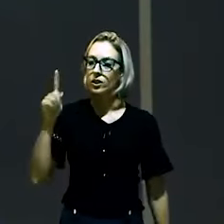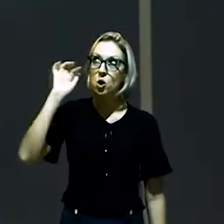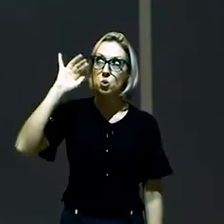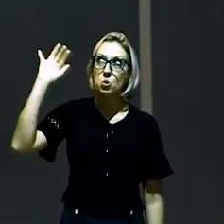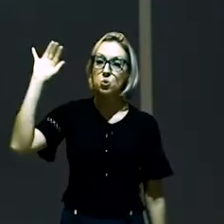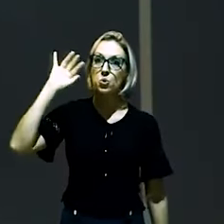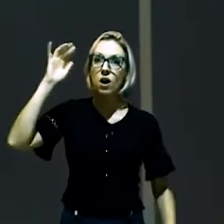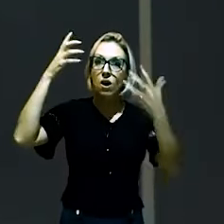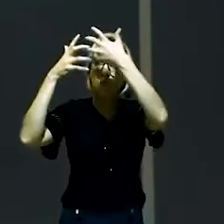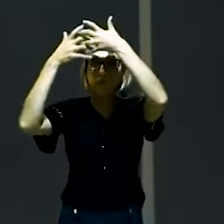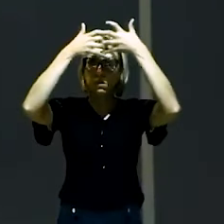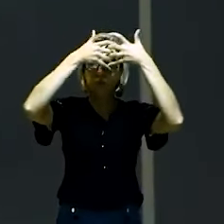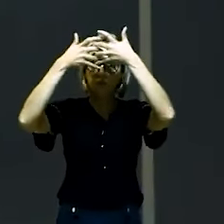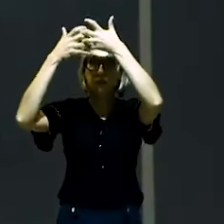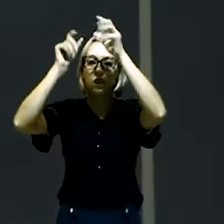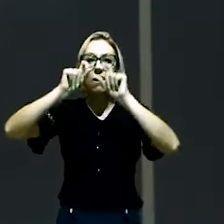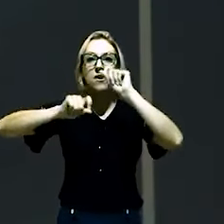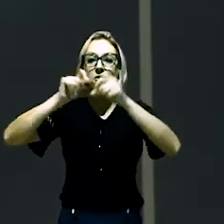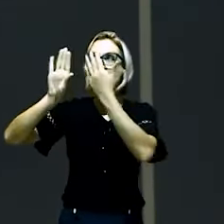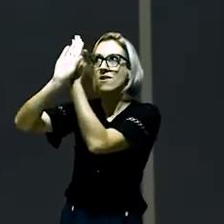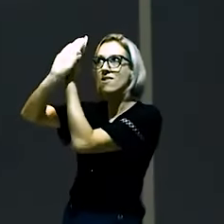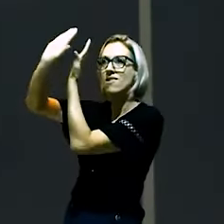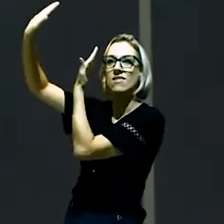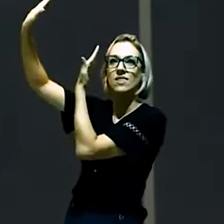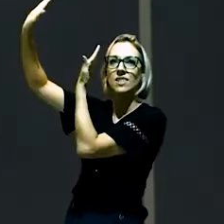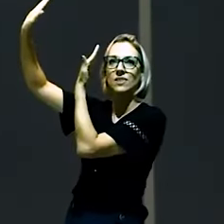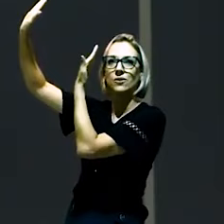o que tem nos afastado de Deus.